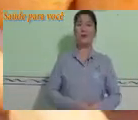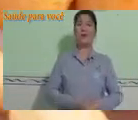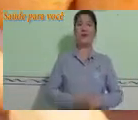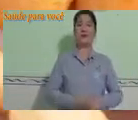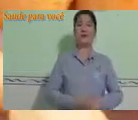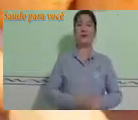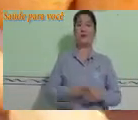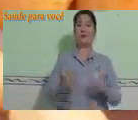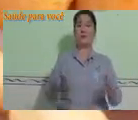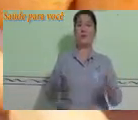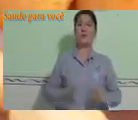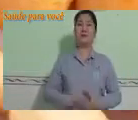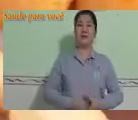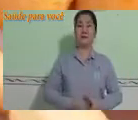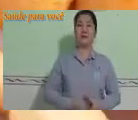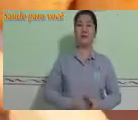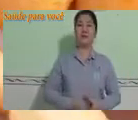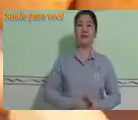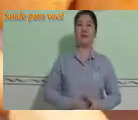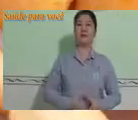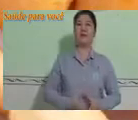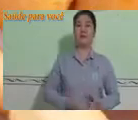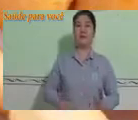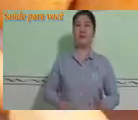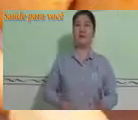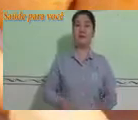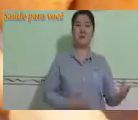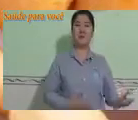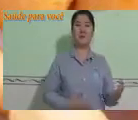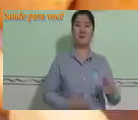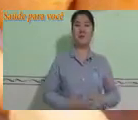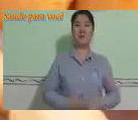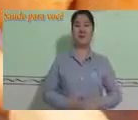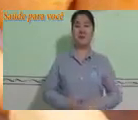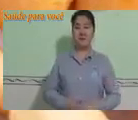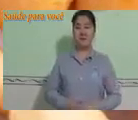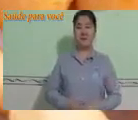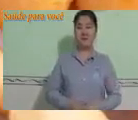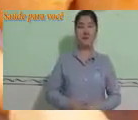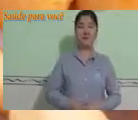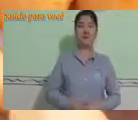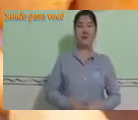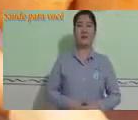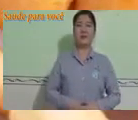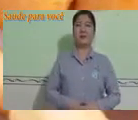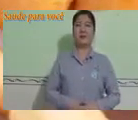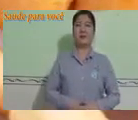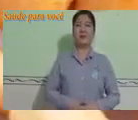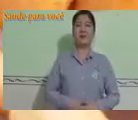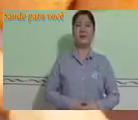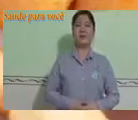que homozedéia excessiva, urinar muitas vezes e boca seca apesar da ingestão de água.